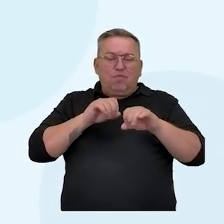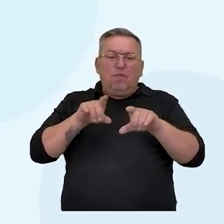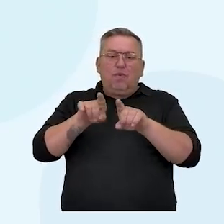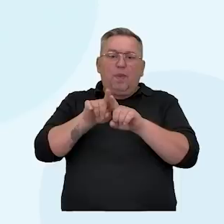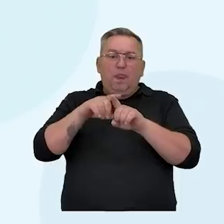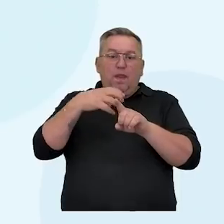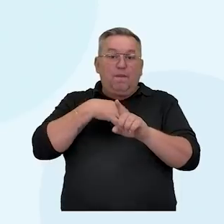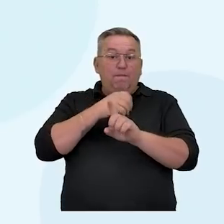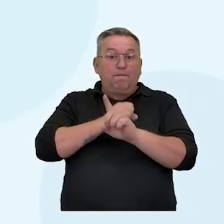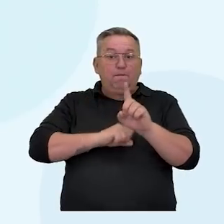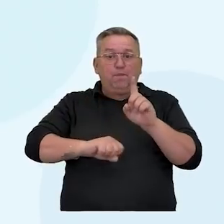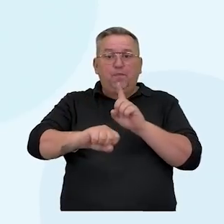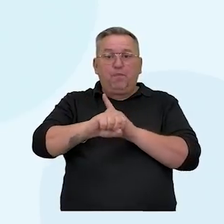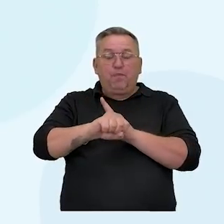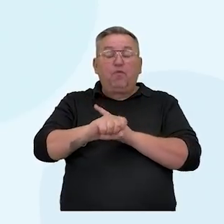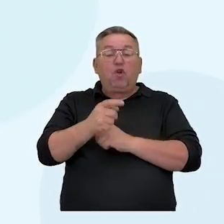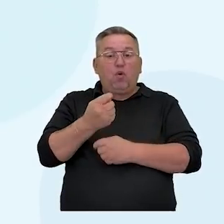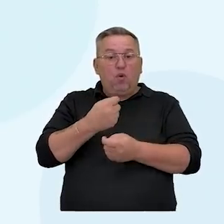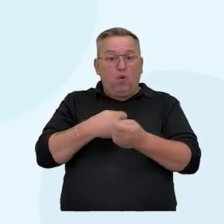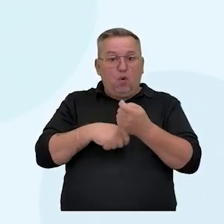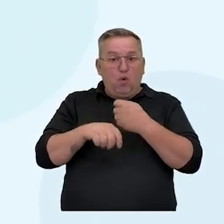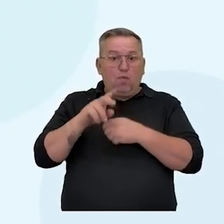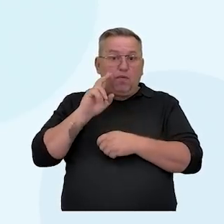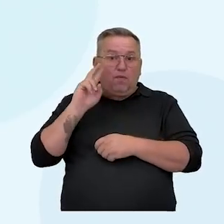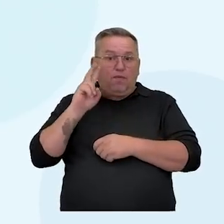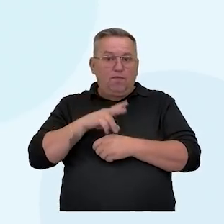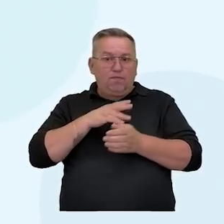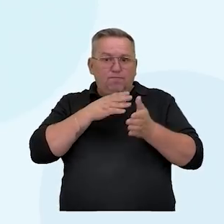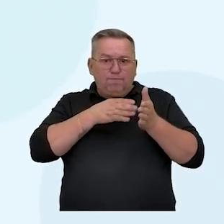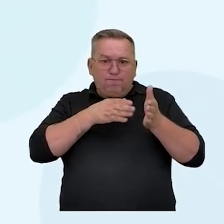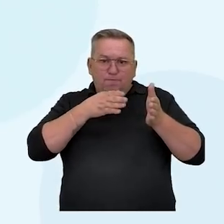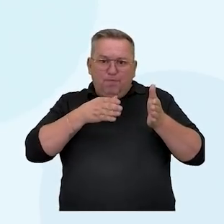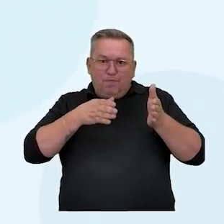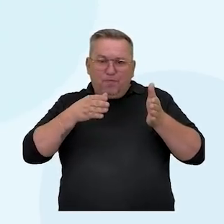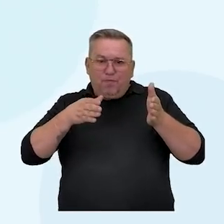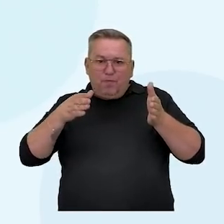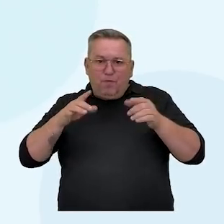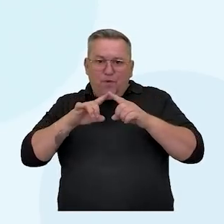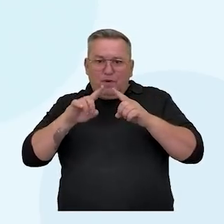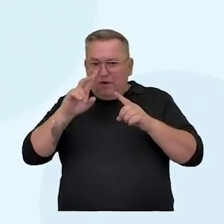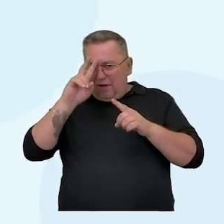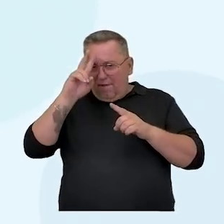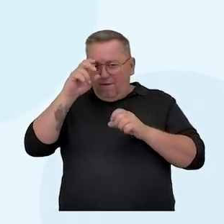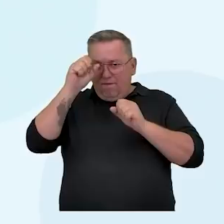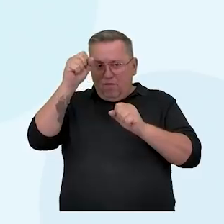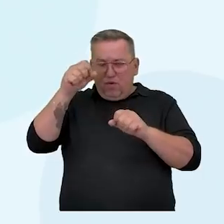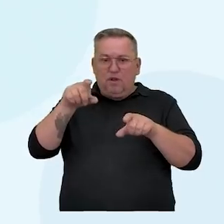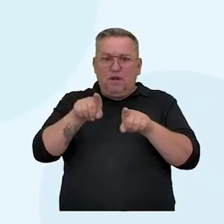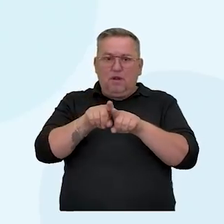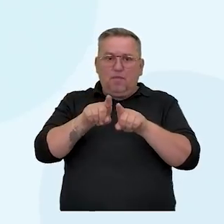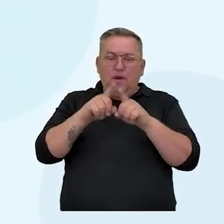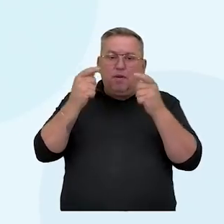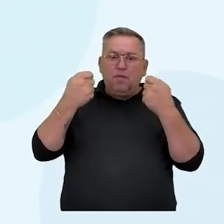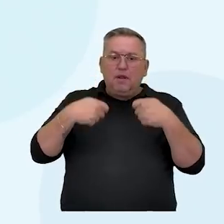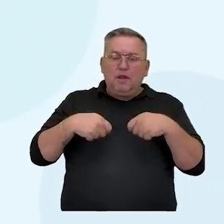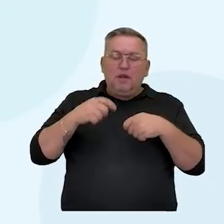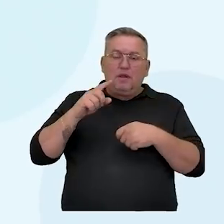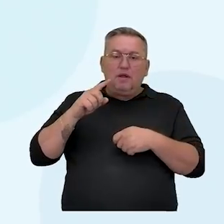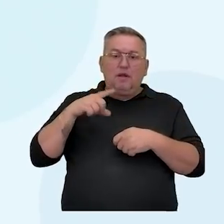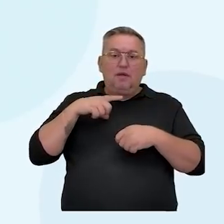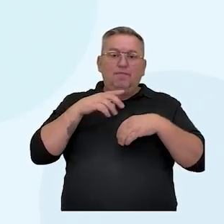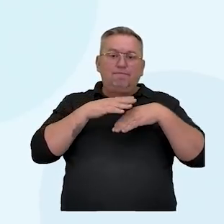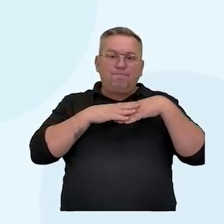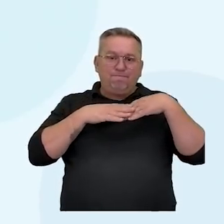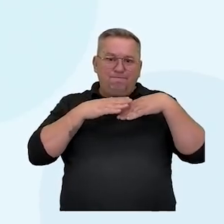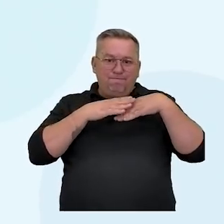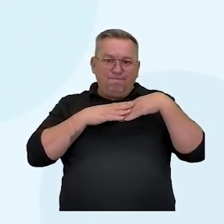aspectos socioeconômicos, acompanhando o ritmo desse impávido colosso, precisa muito que a gentileza